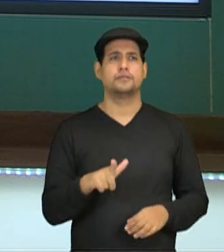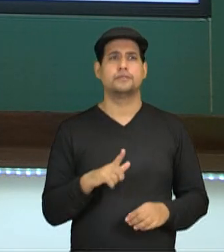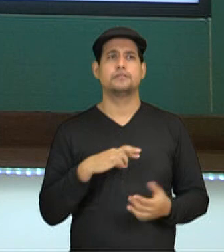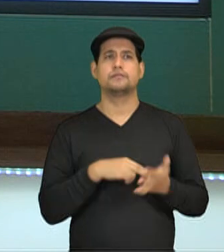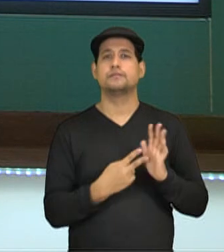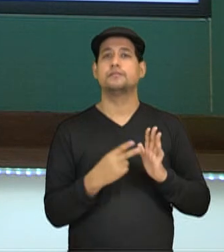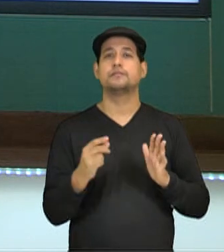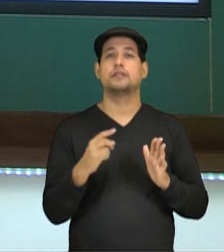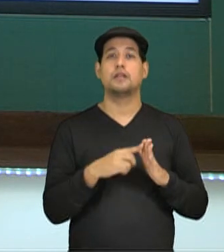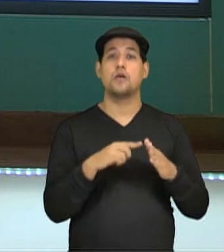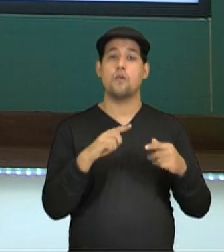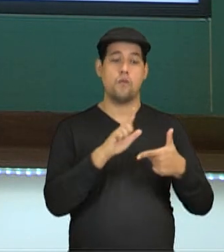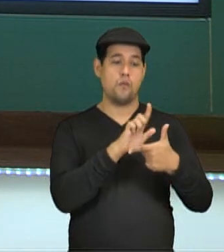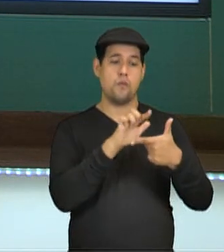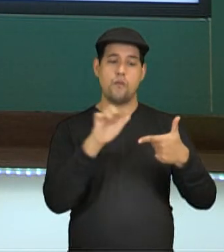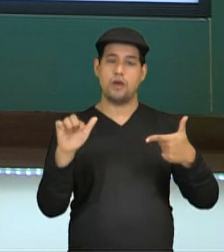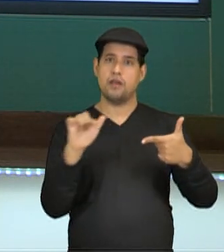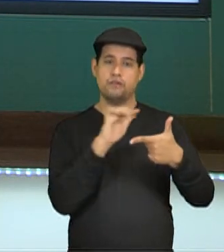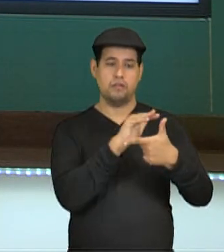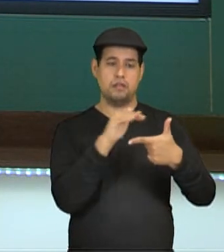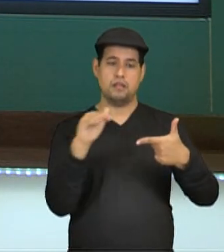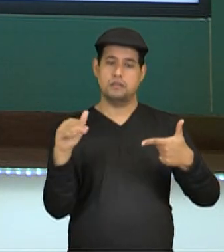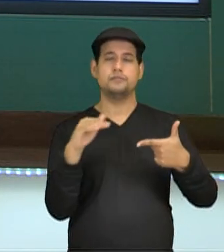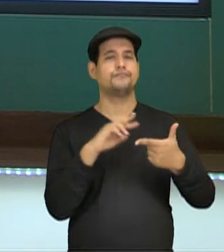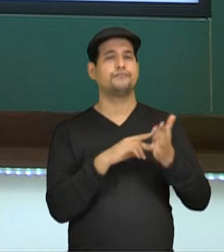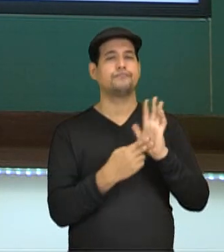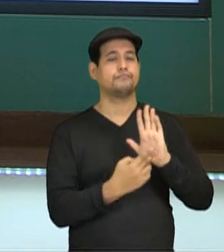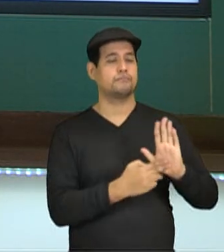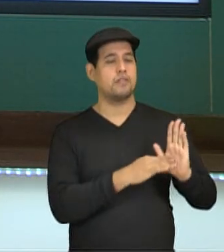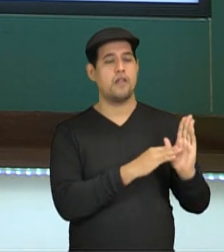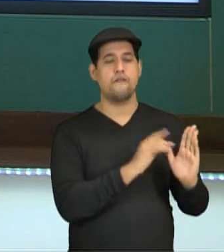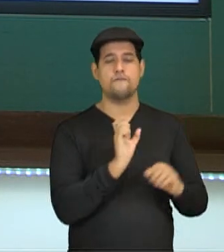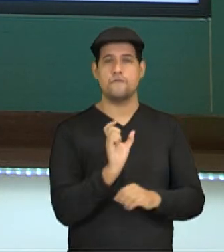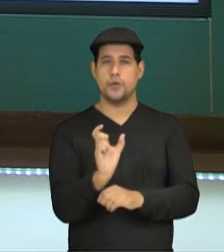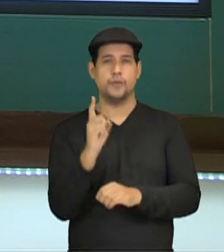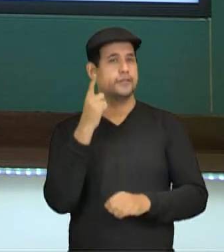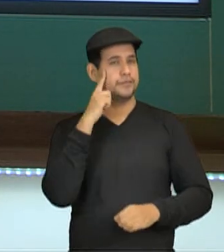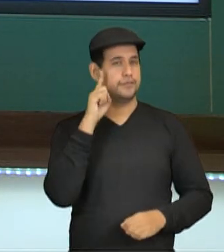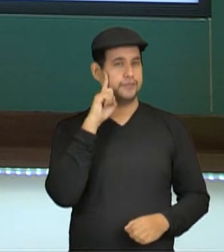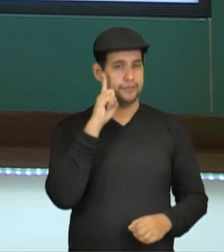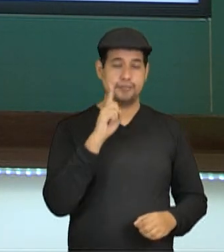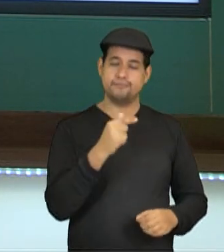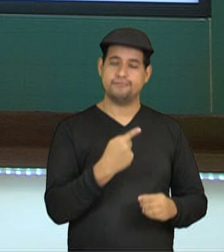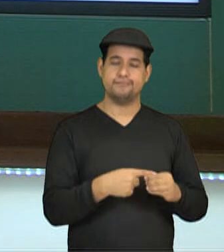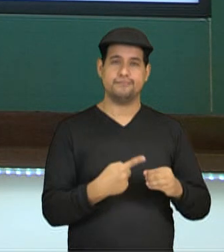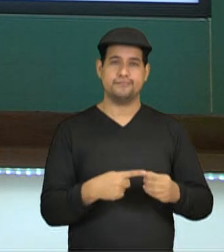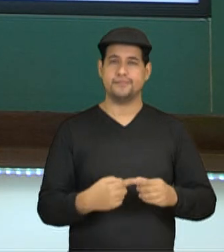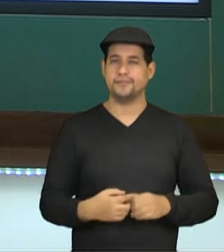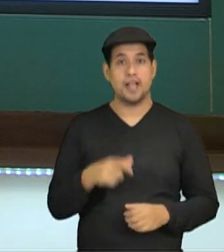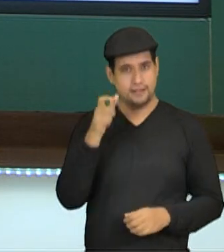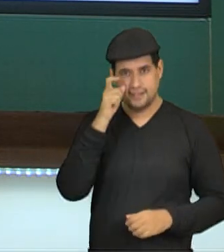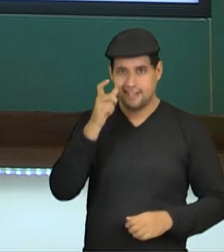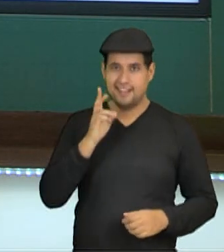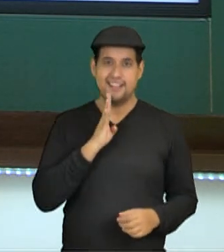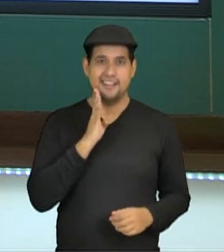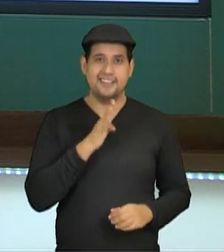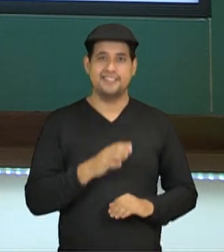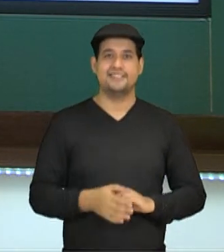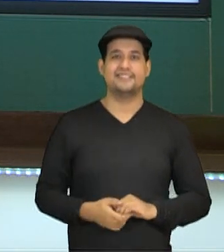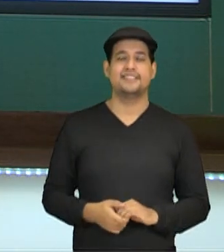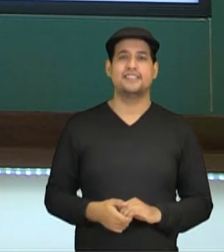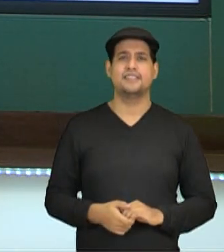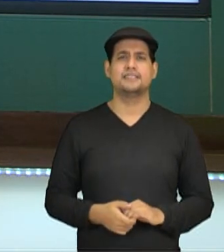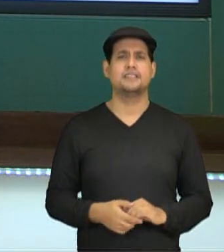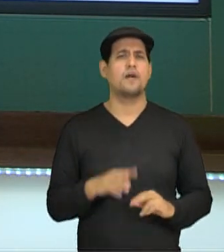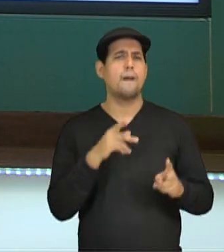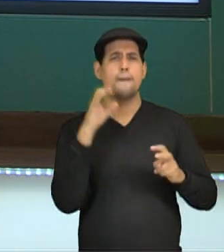estaria o gráfico da temperatura seguindo essa fórmula nesse dia, nessa cidade. Interessante, né?